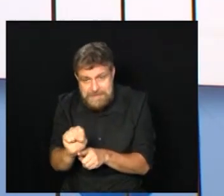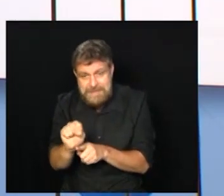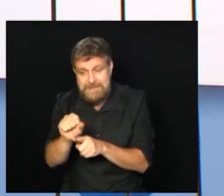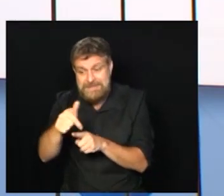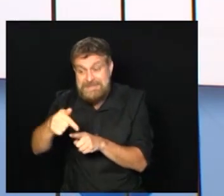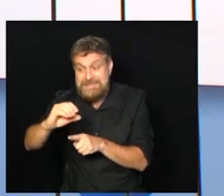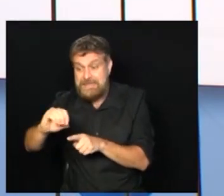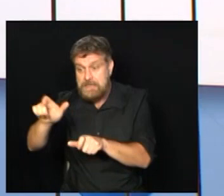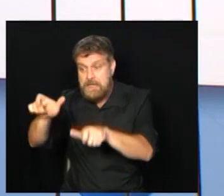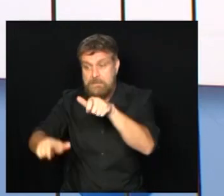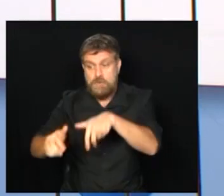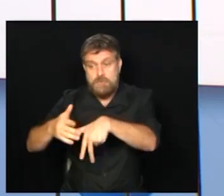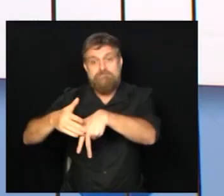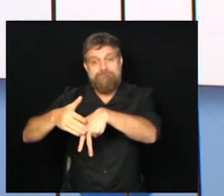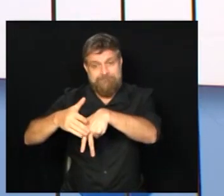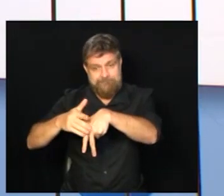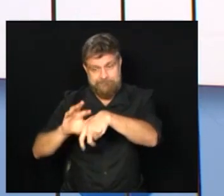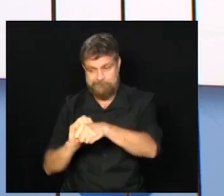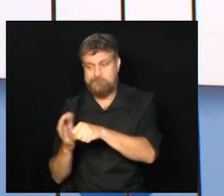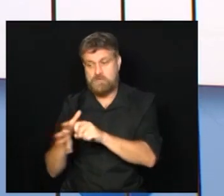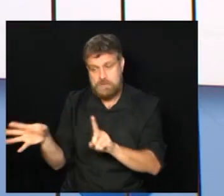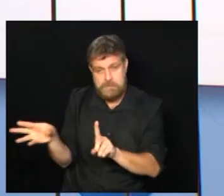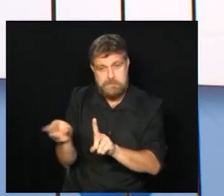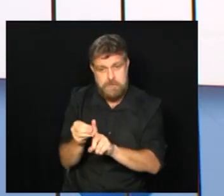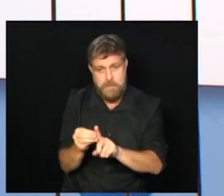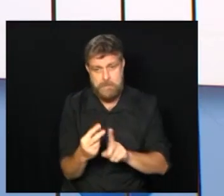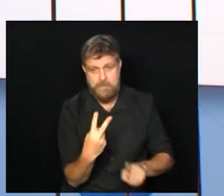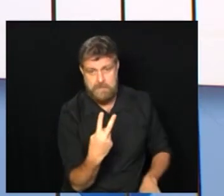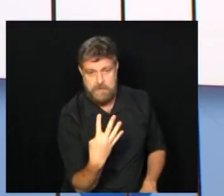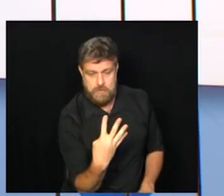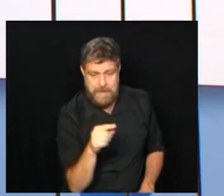20.776.870 casos da Covid-19. São